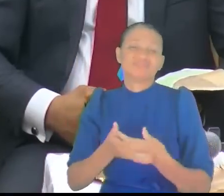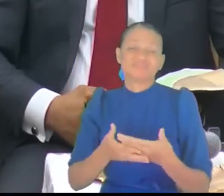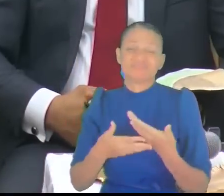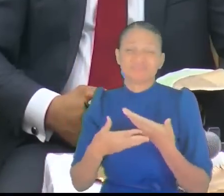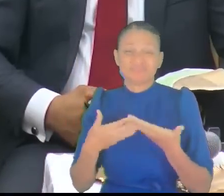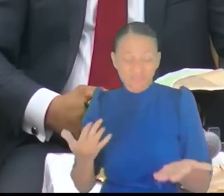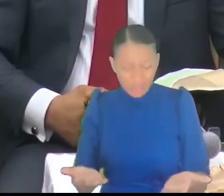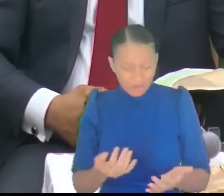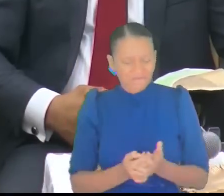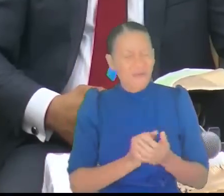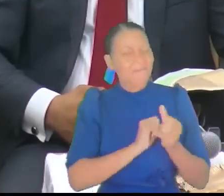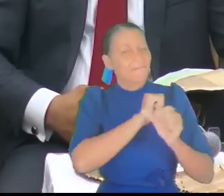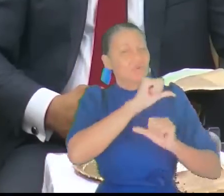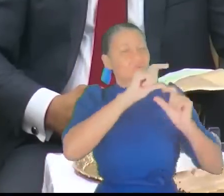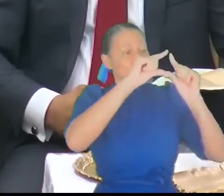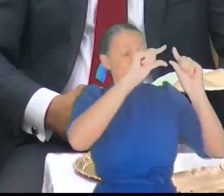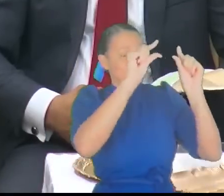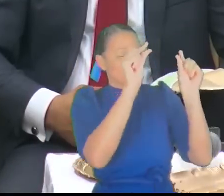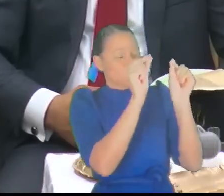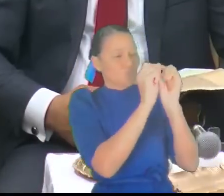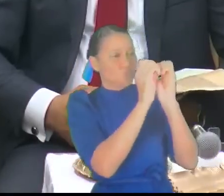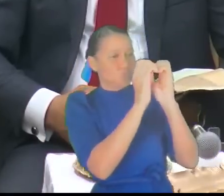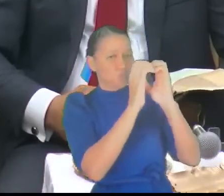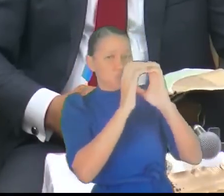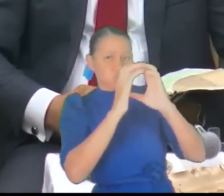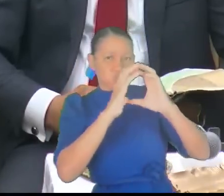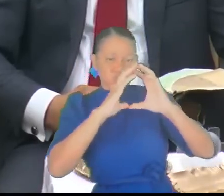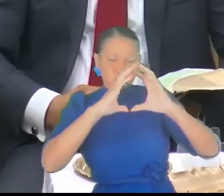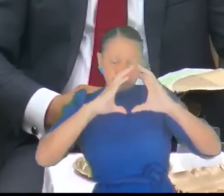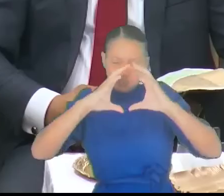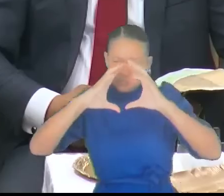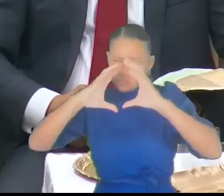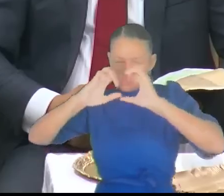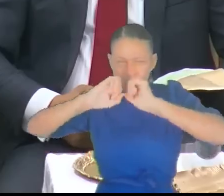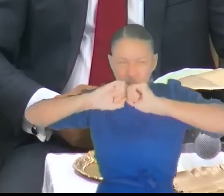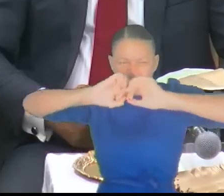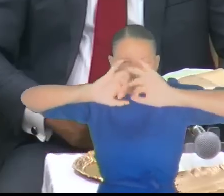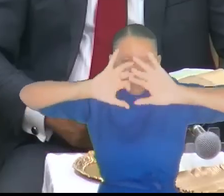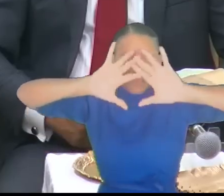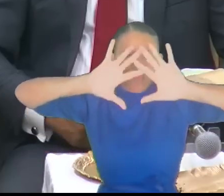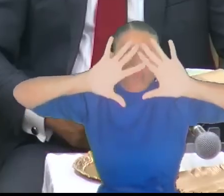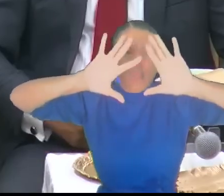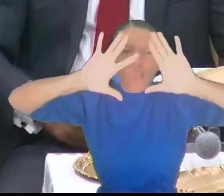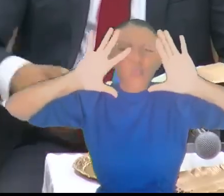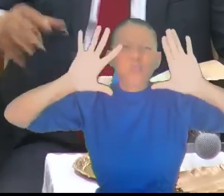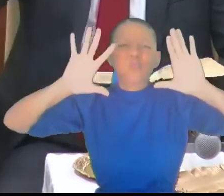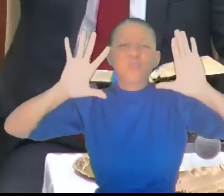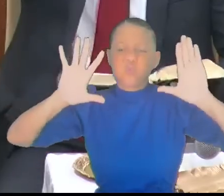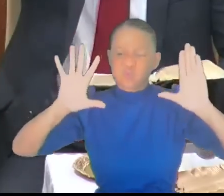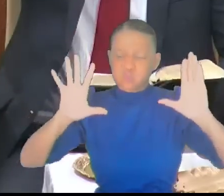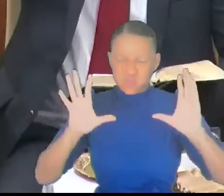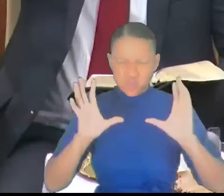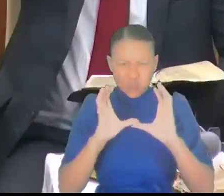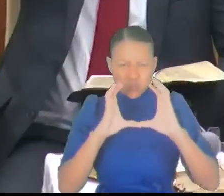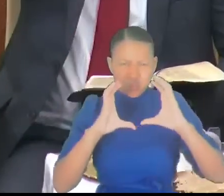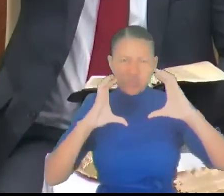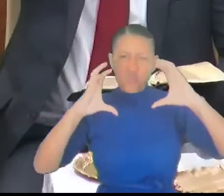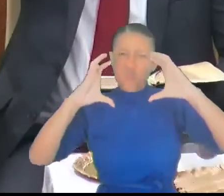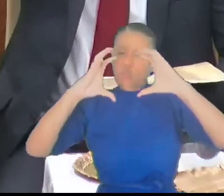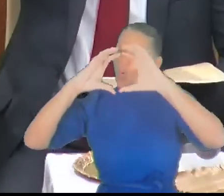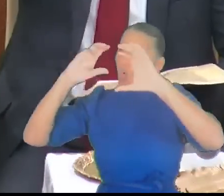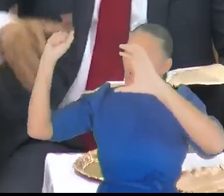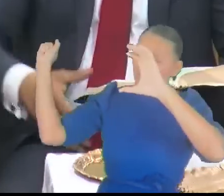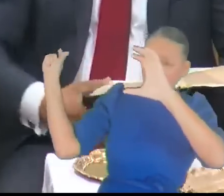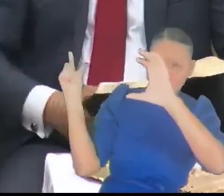girar. E o brilho de Deus vai aparecer na lua. Quem crê que o brilho do sol vai